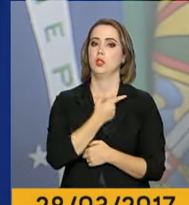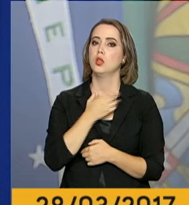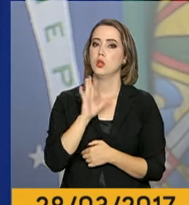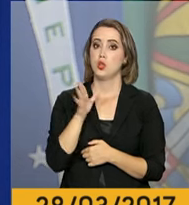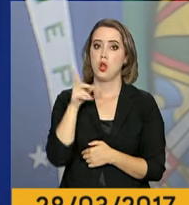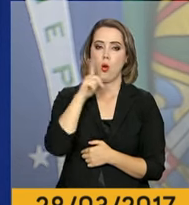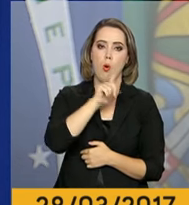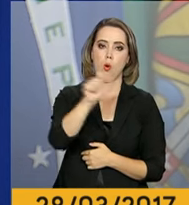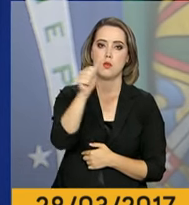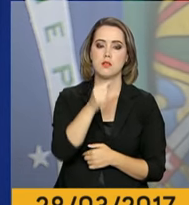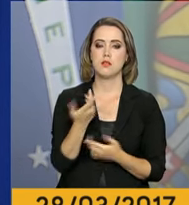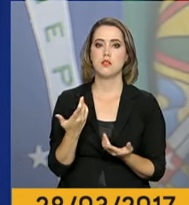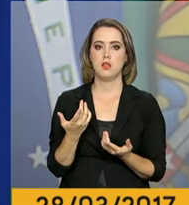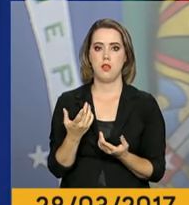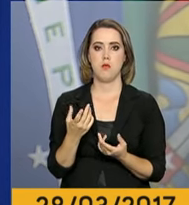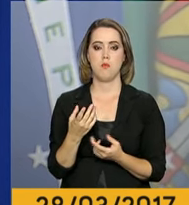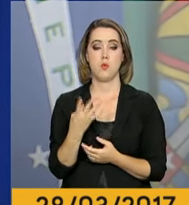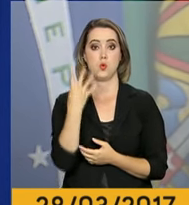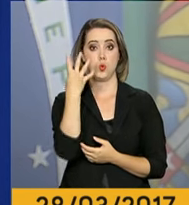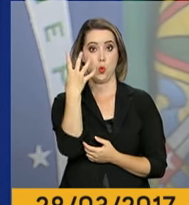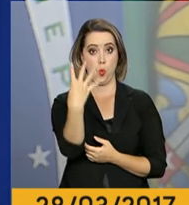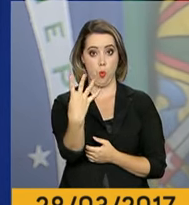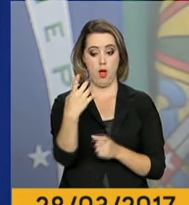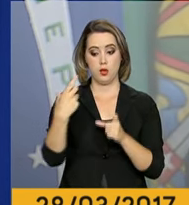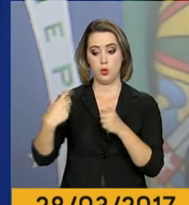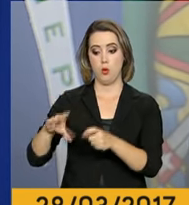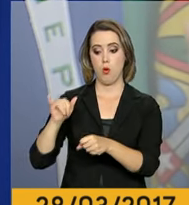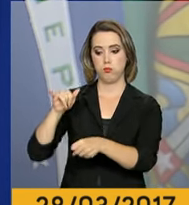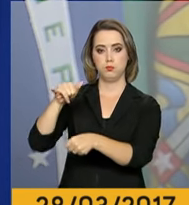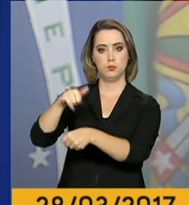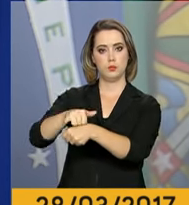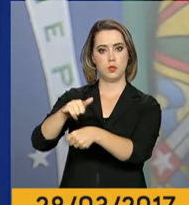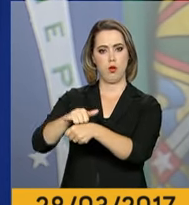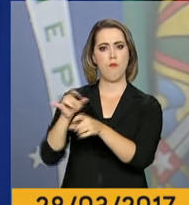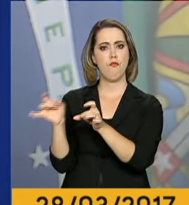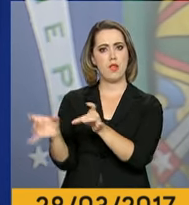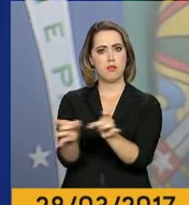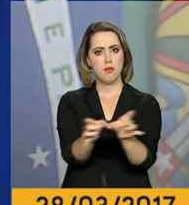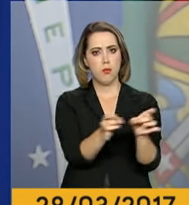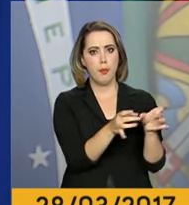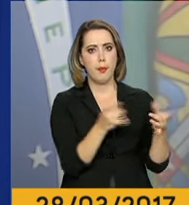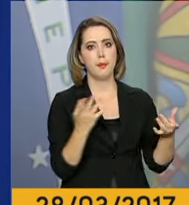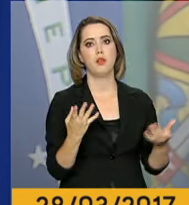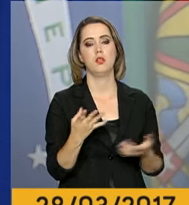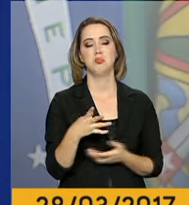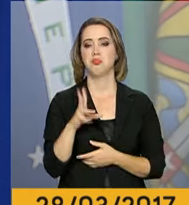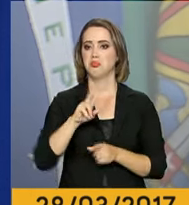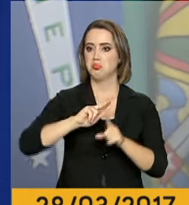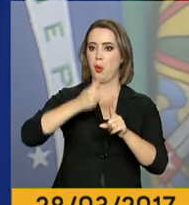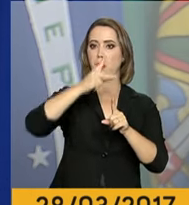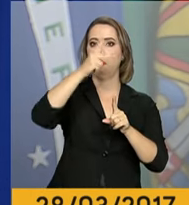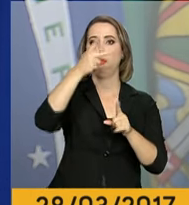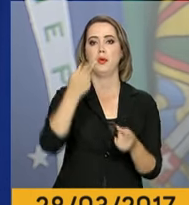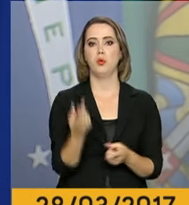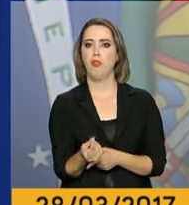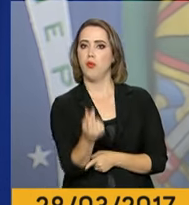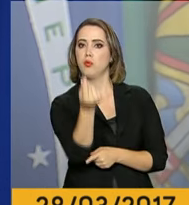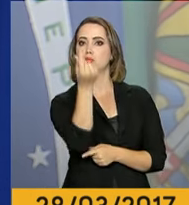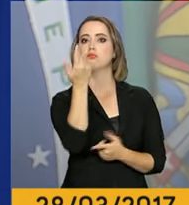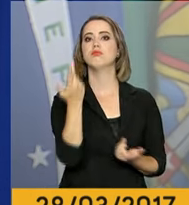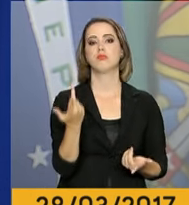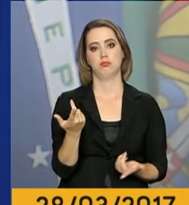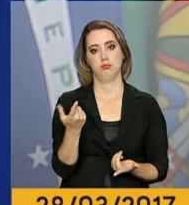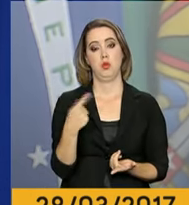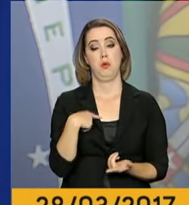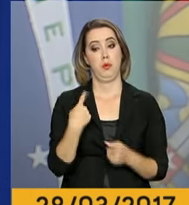a concessão de quatro aeroportos com extraordinário em Face da credibilidade nós